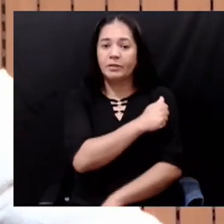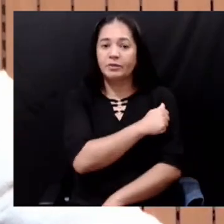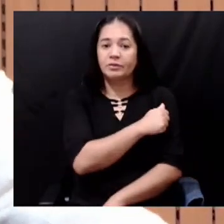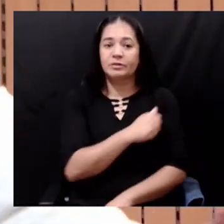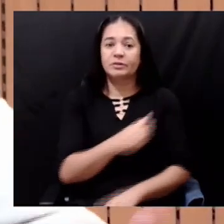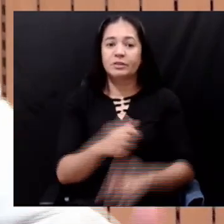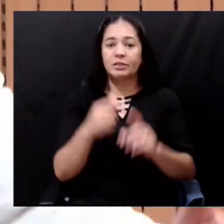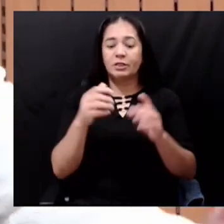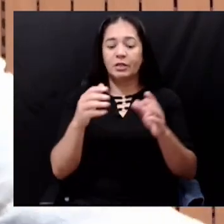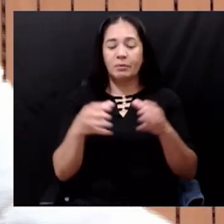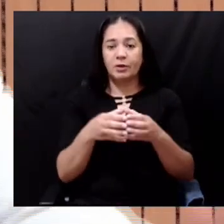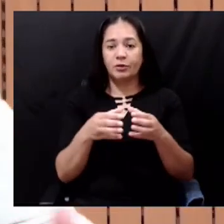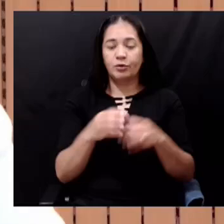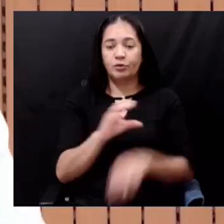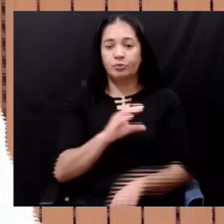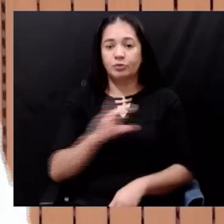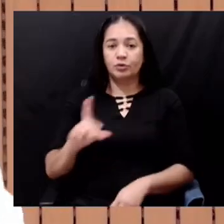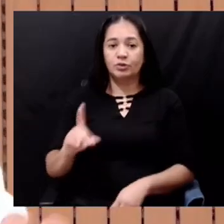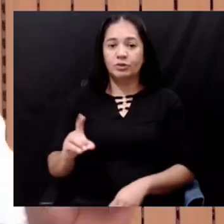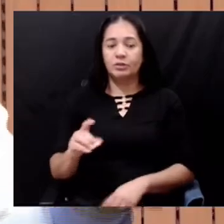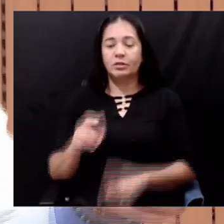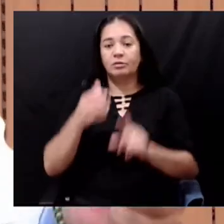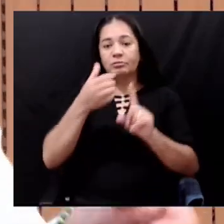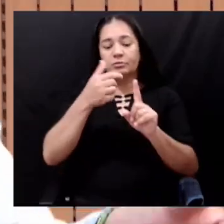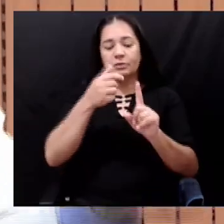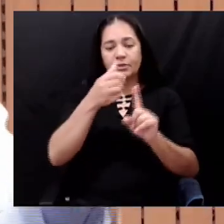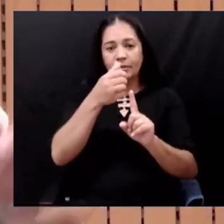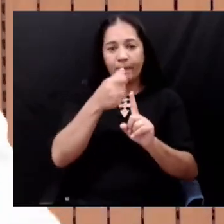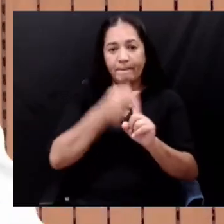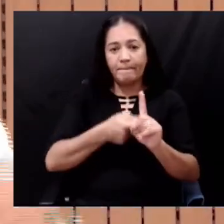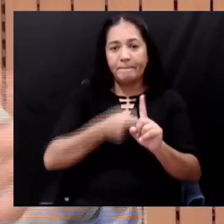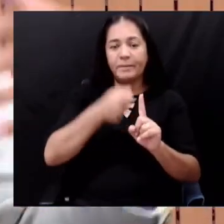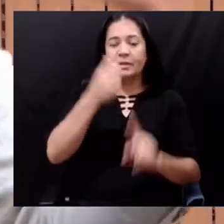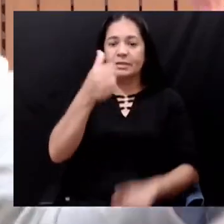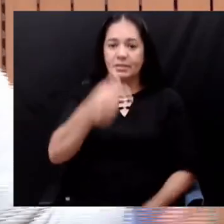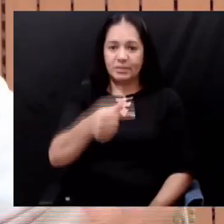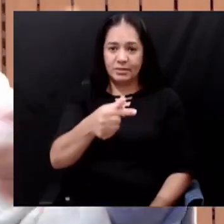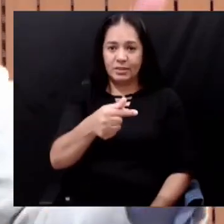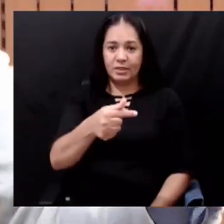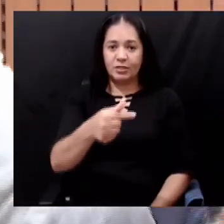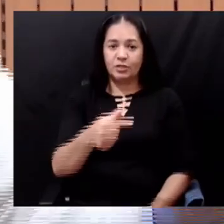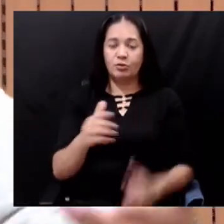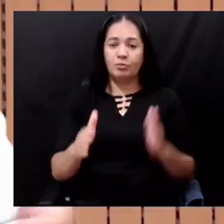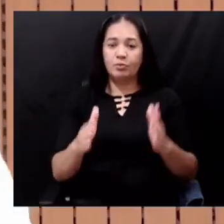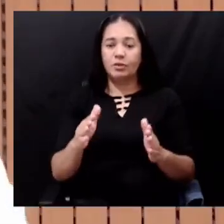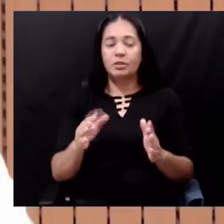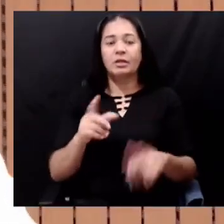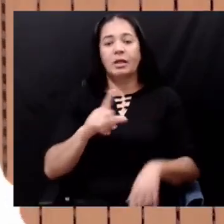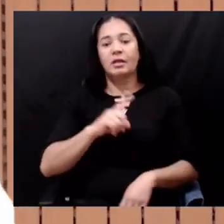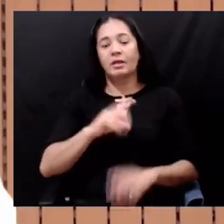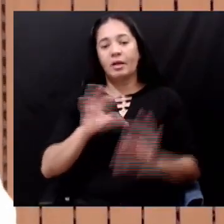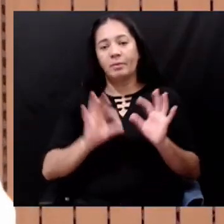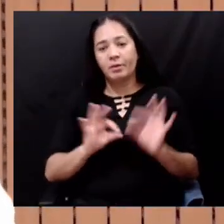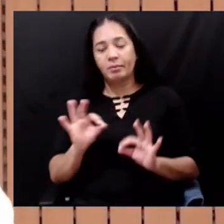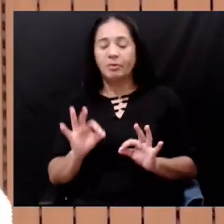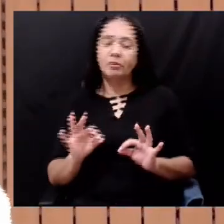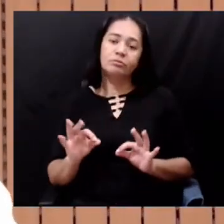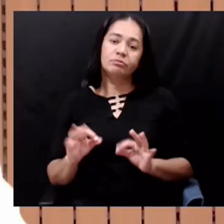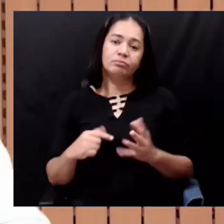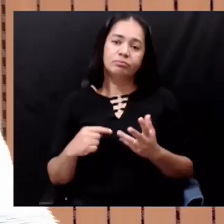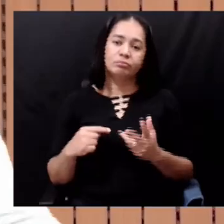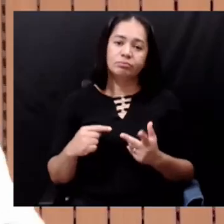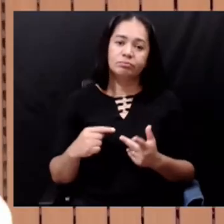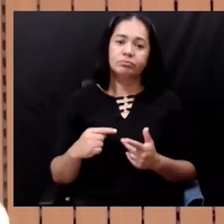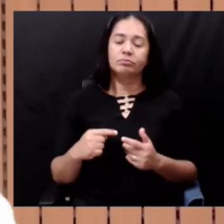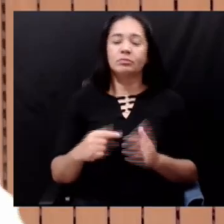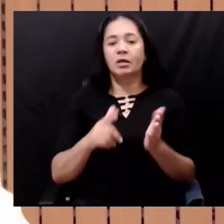coordenação de gestão. Professores, gestores recebem 7 meses, tem a preparação, depois tem toda essa coisa de prestação, a papelada,